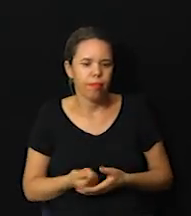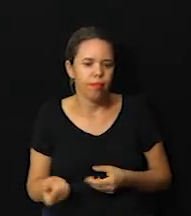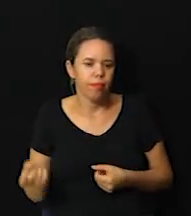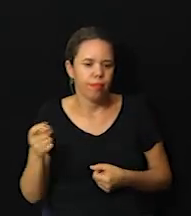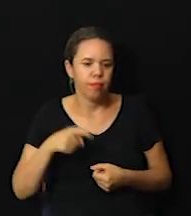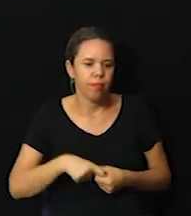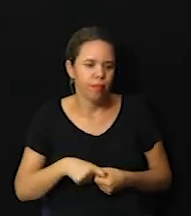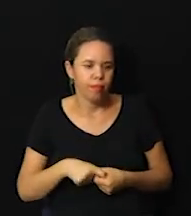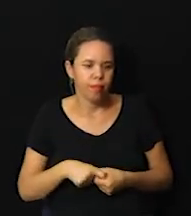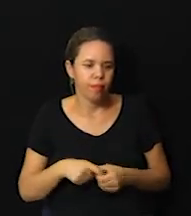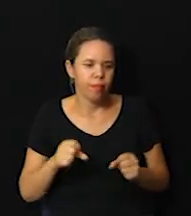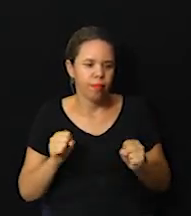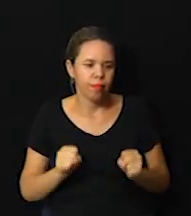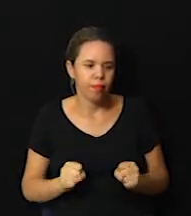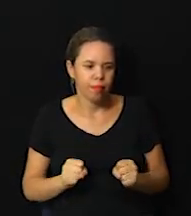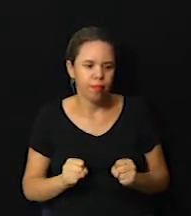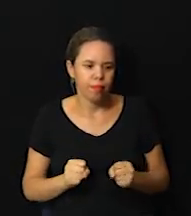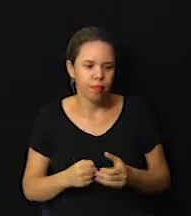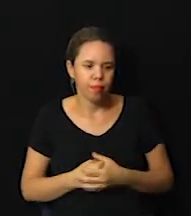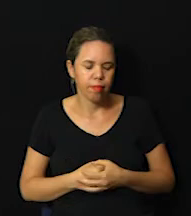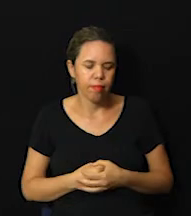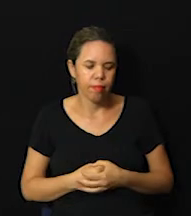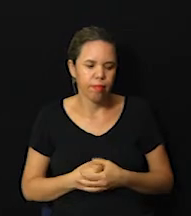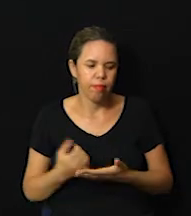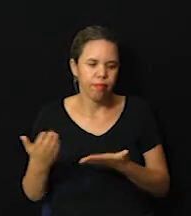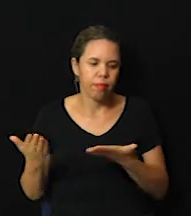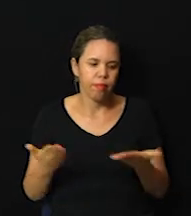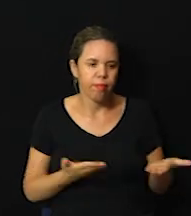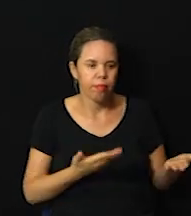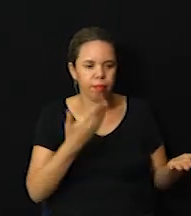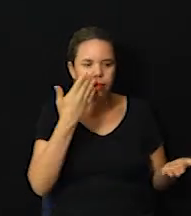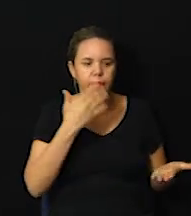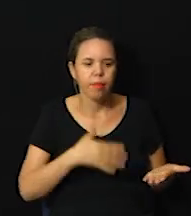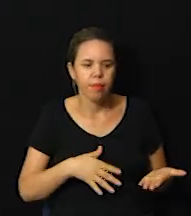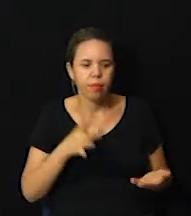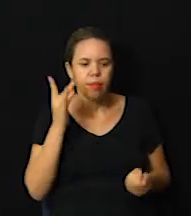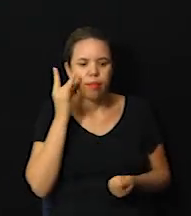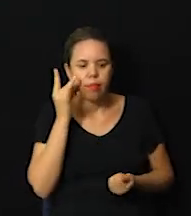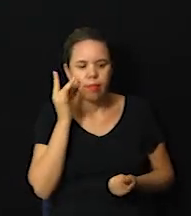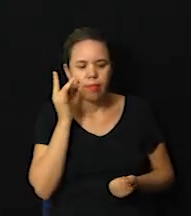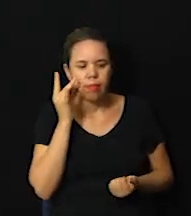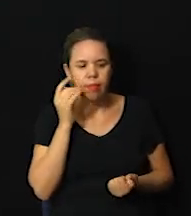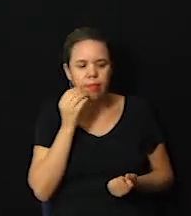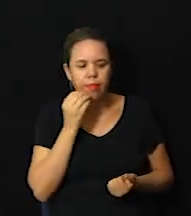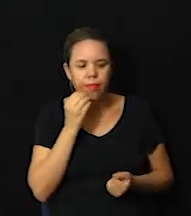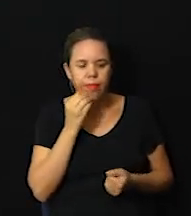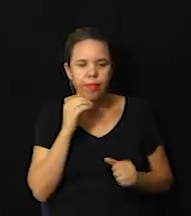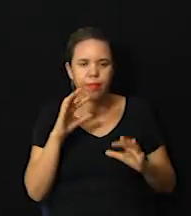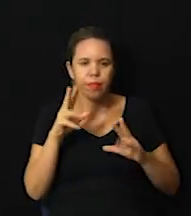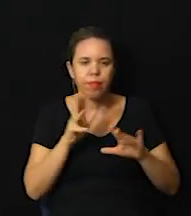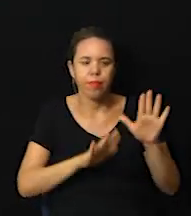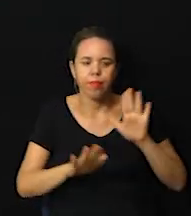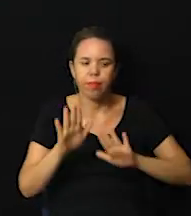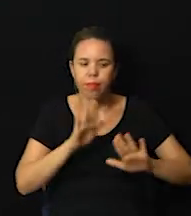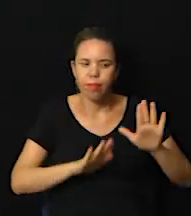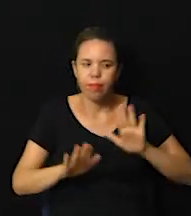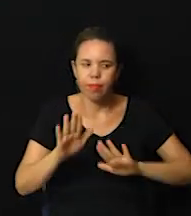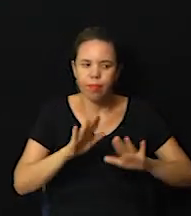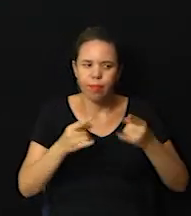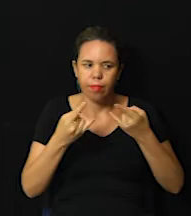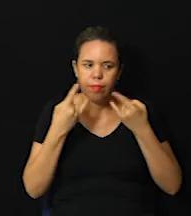retomem tudo eles possam. A gente estamos recebendo as crianças, né, presenciais, mas com todo aquele cuidado